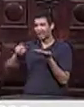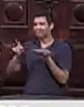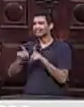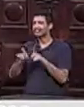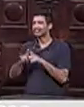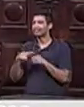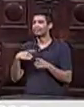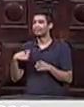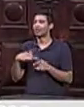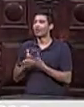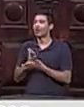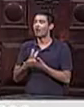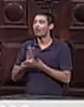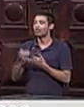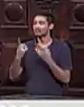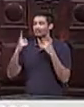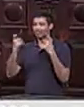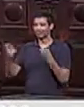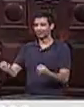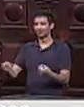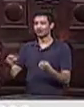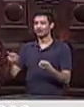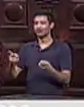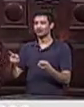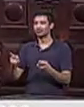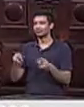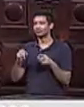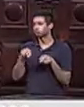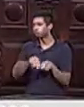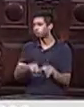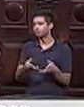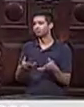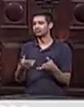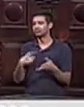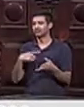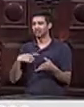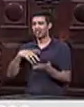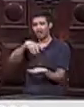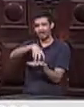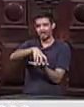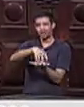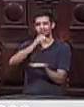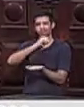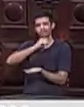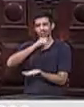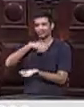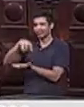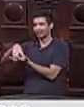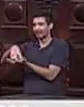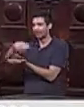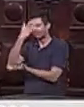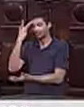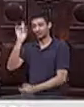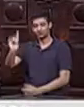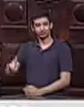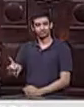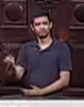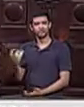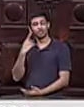sexual contra crianças, na área das pessoas com deficiência, na área dos idosos. Esta